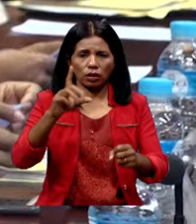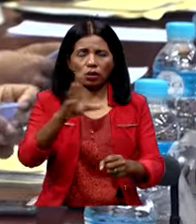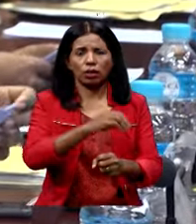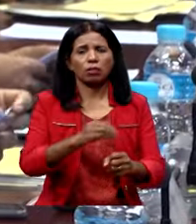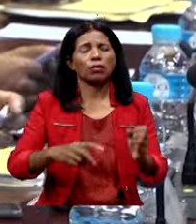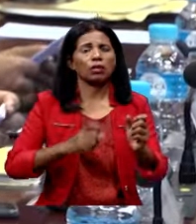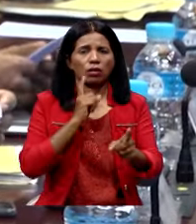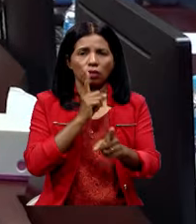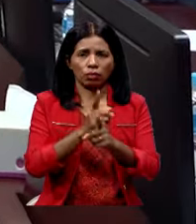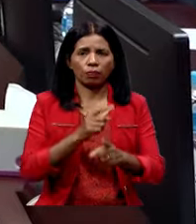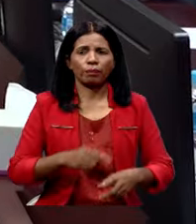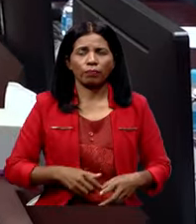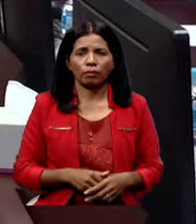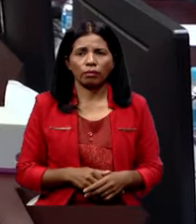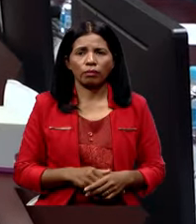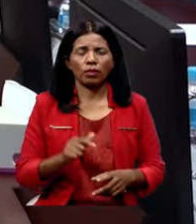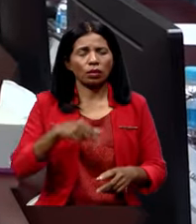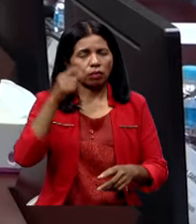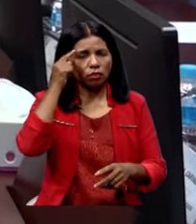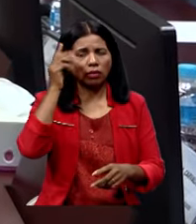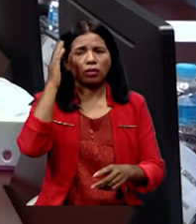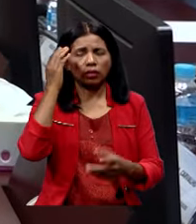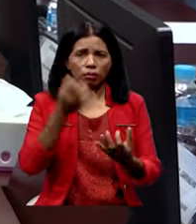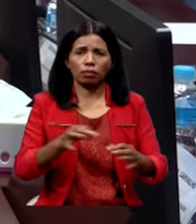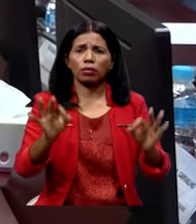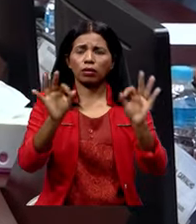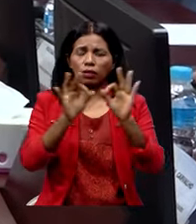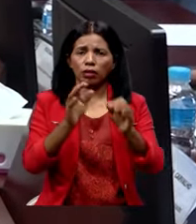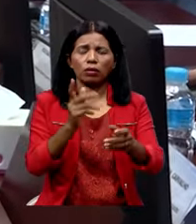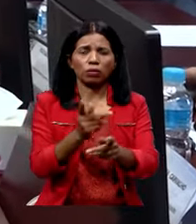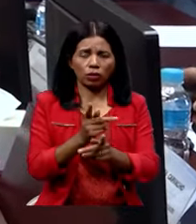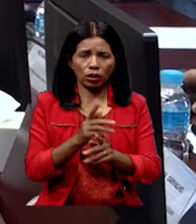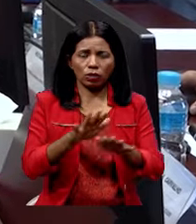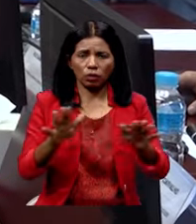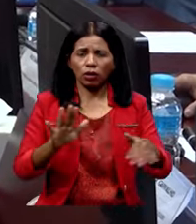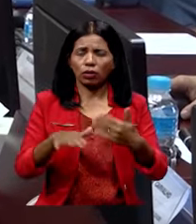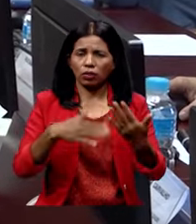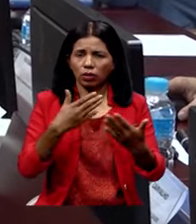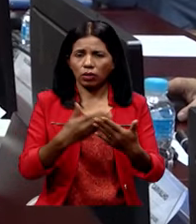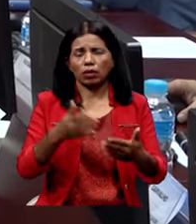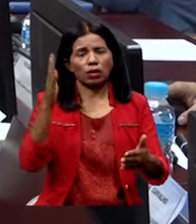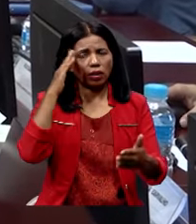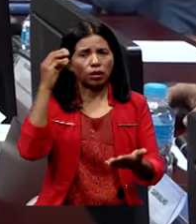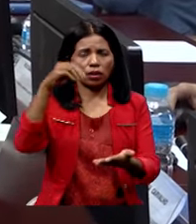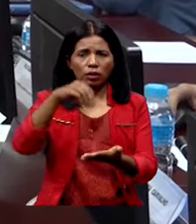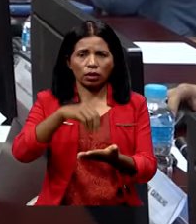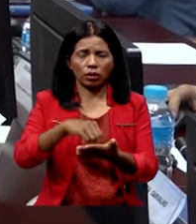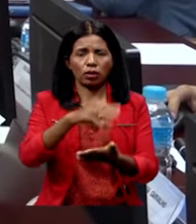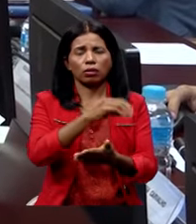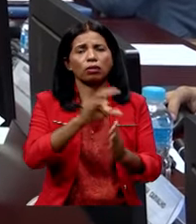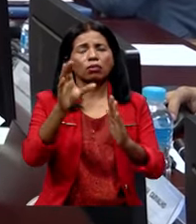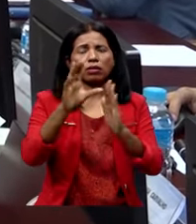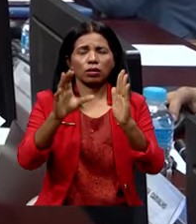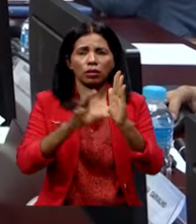vigor. Governo reconhece importância a tu protege labari kiksira hanesan consagra ona ia